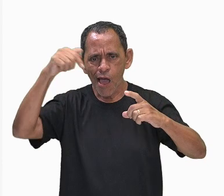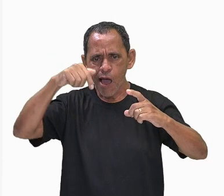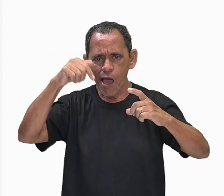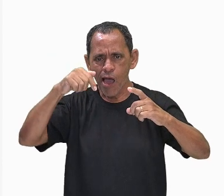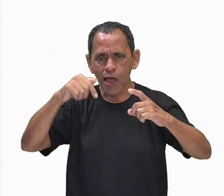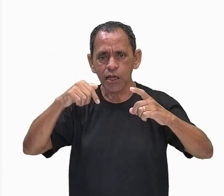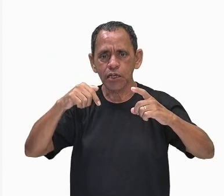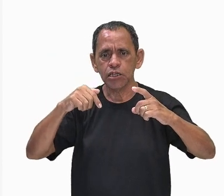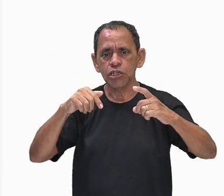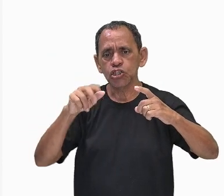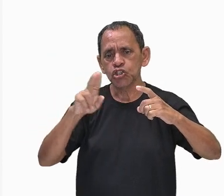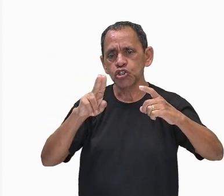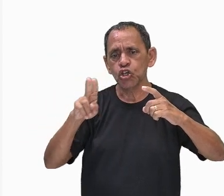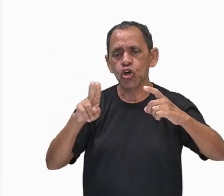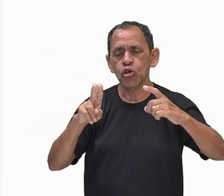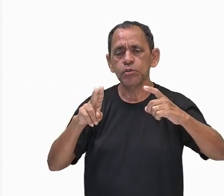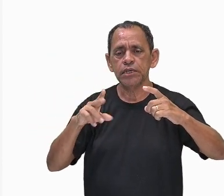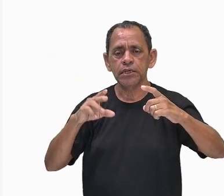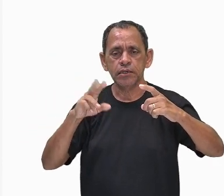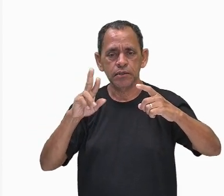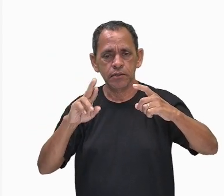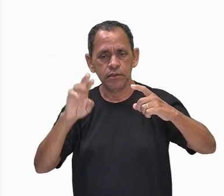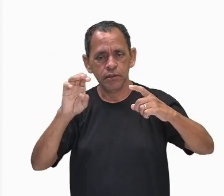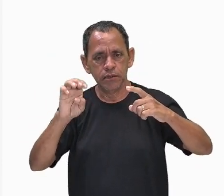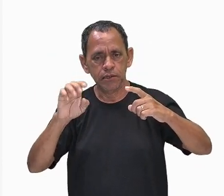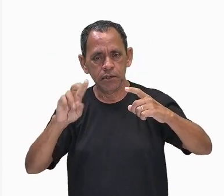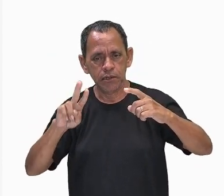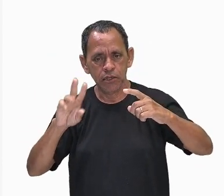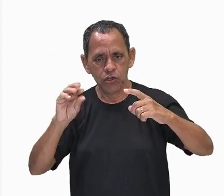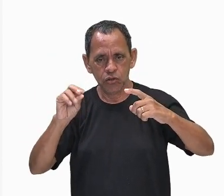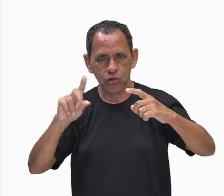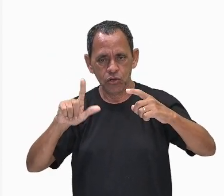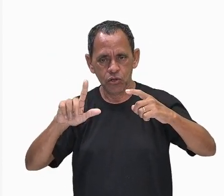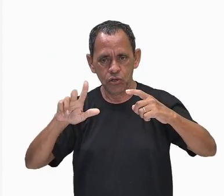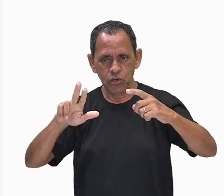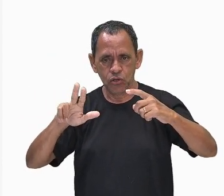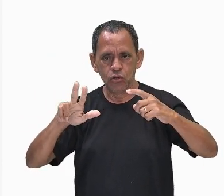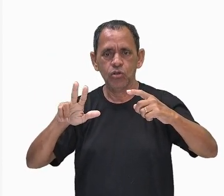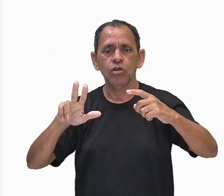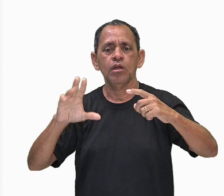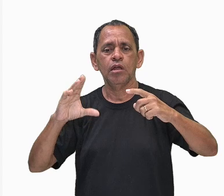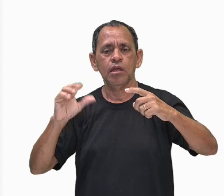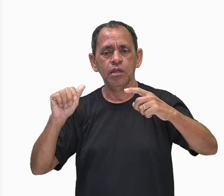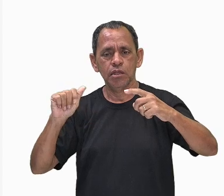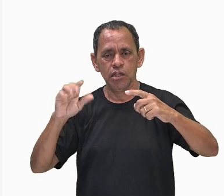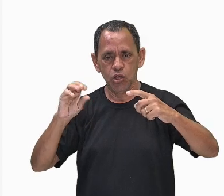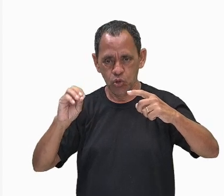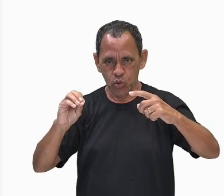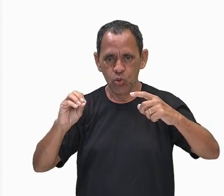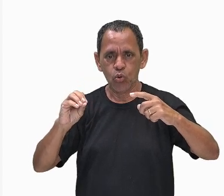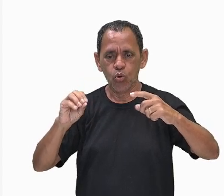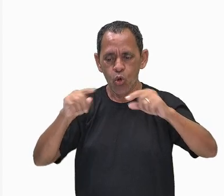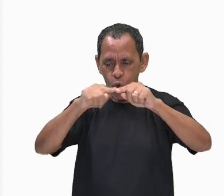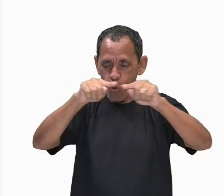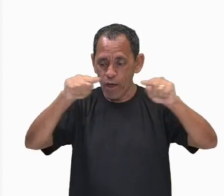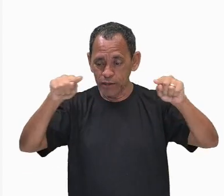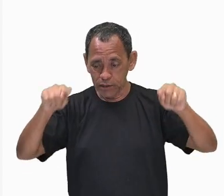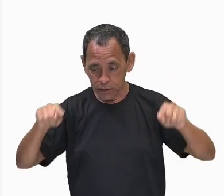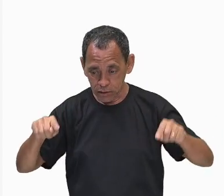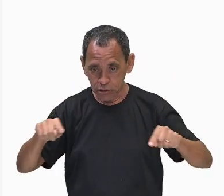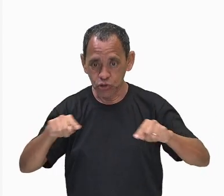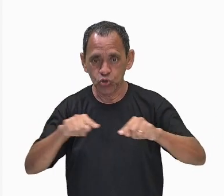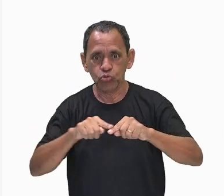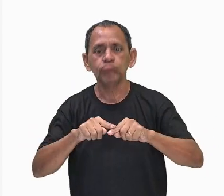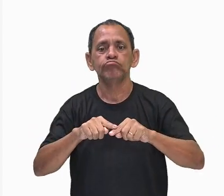da revolução de um retângulo. Dessa forma, o cilindro é o resultado de um giro feito por